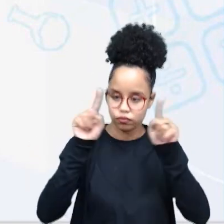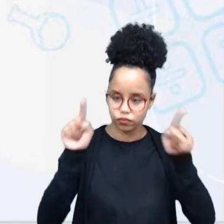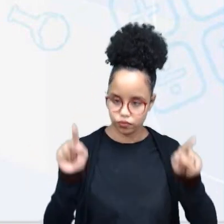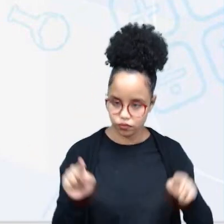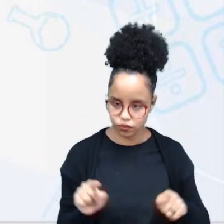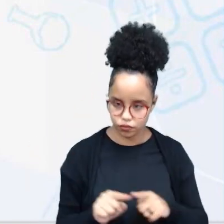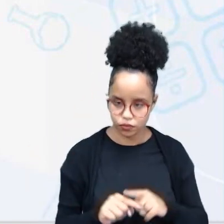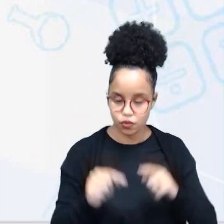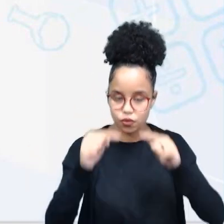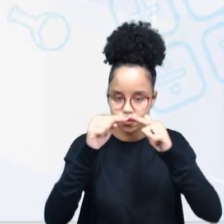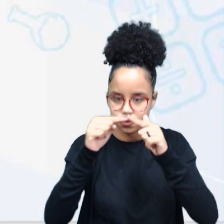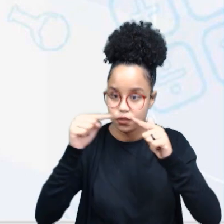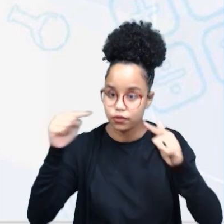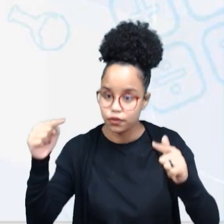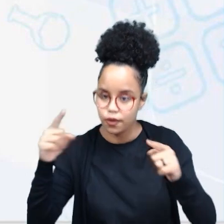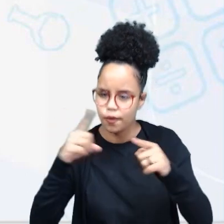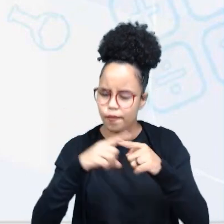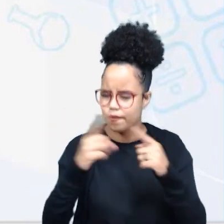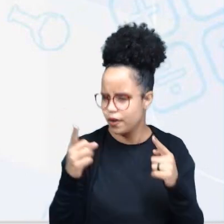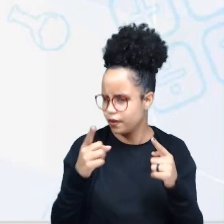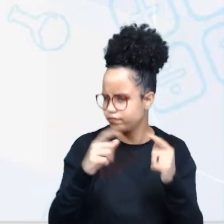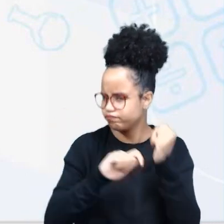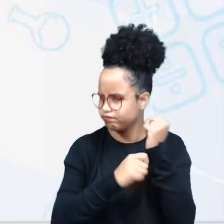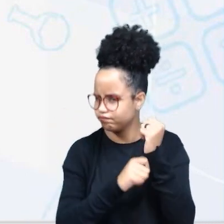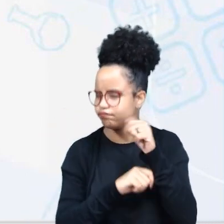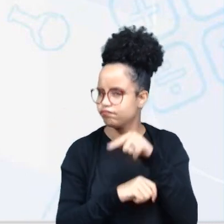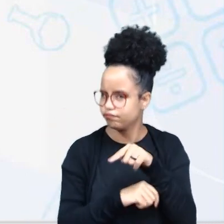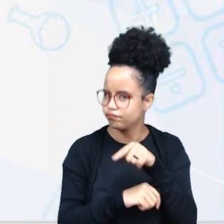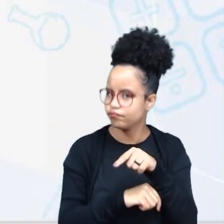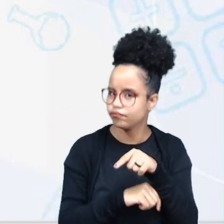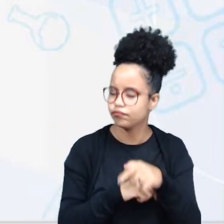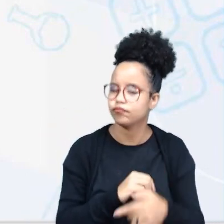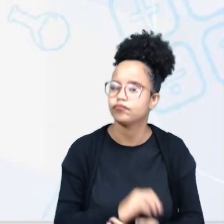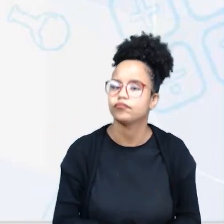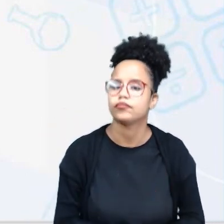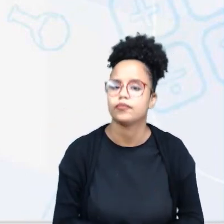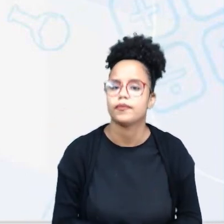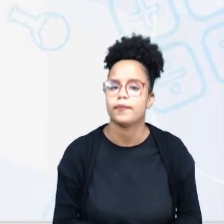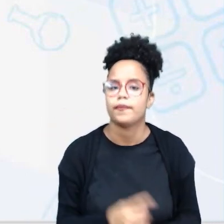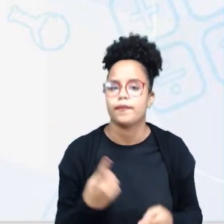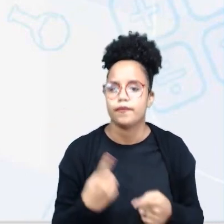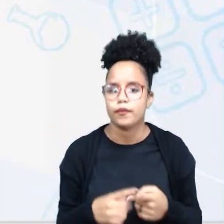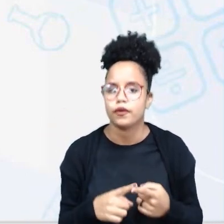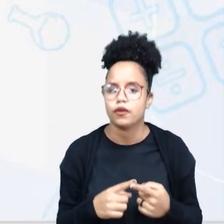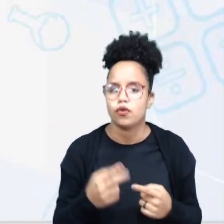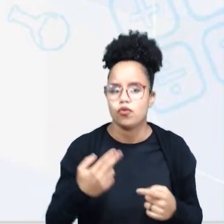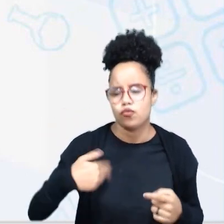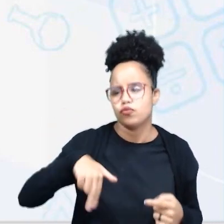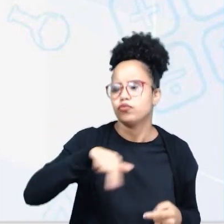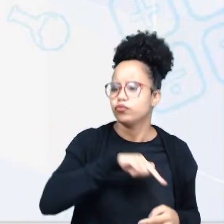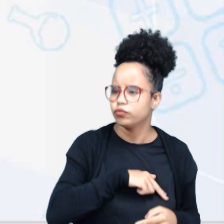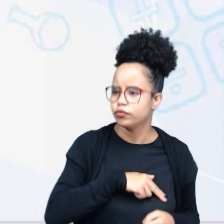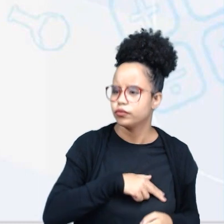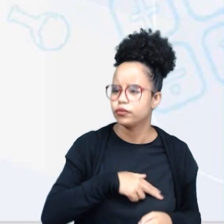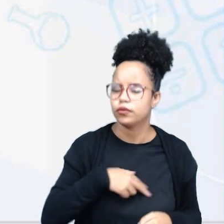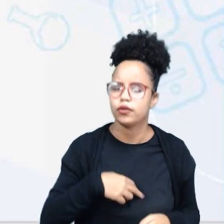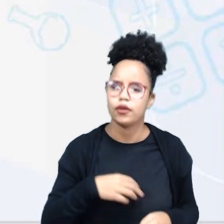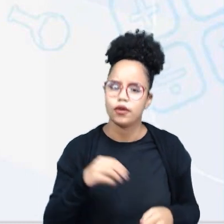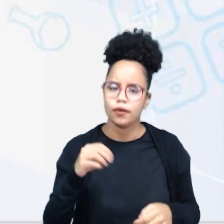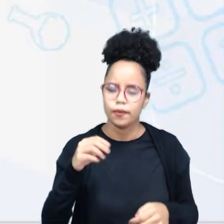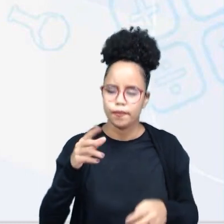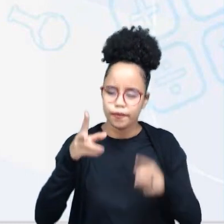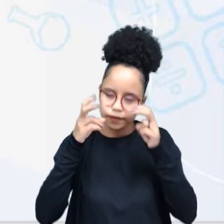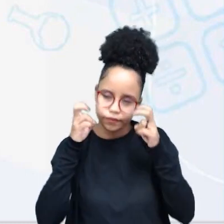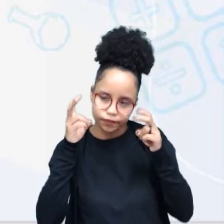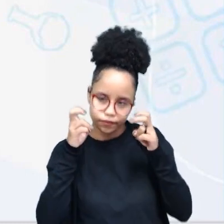o diâmetro e aí a caixa de banana né é porque a gente foi treinado que os professores também que quando a gente